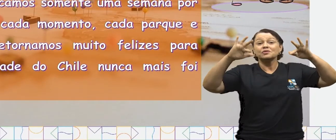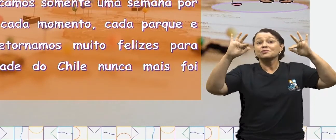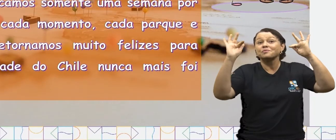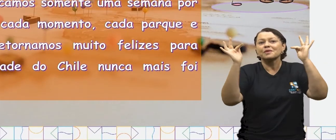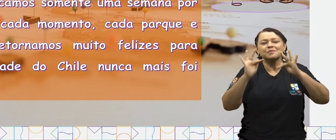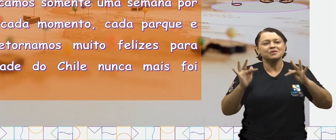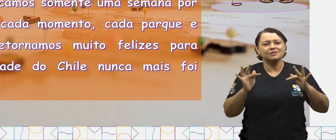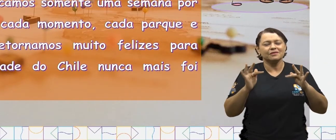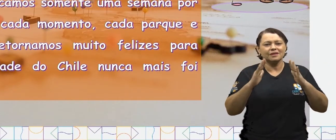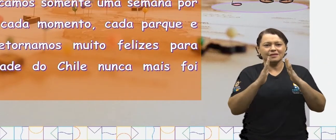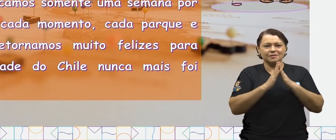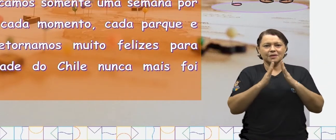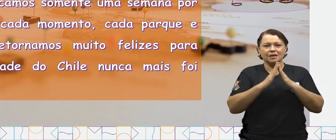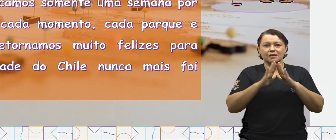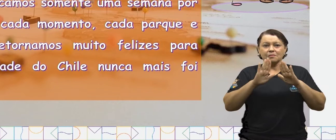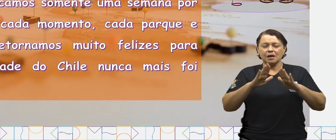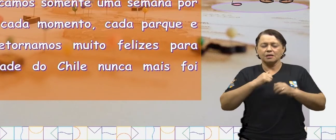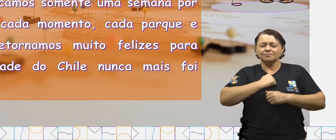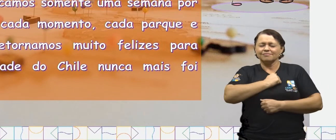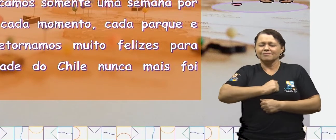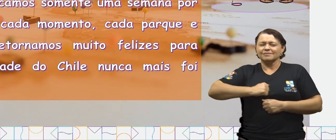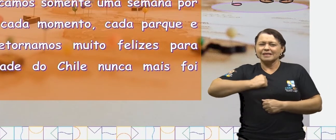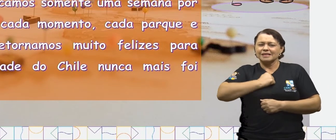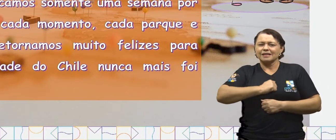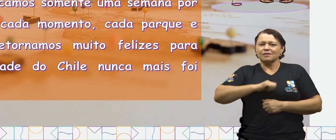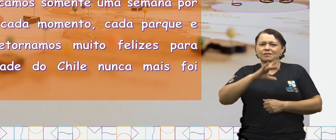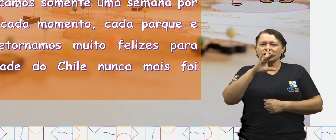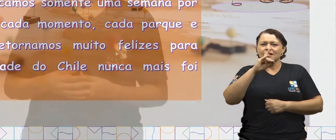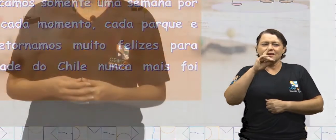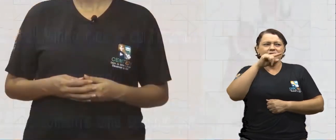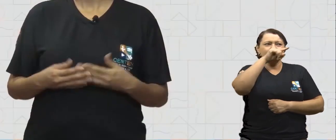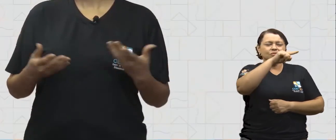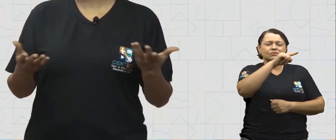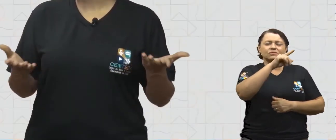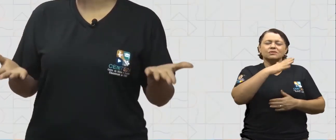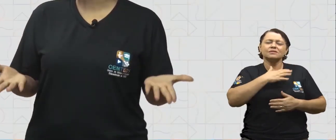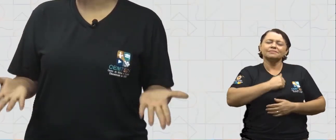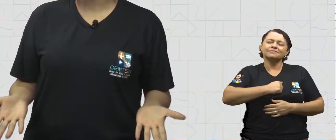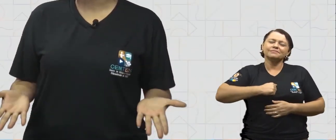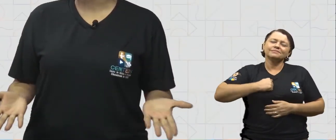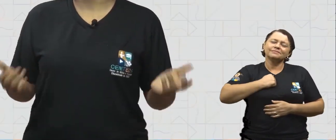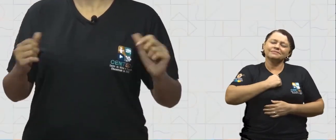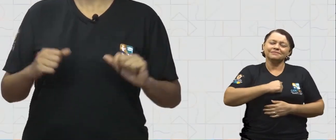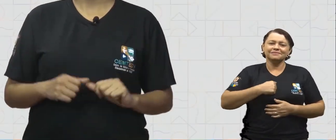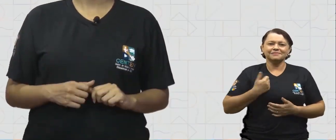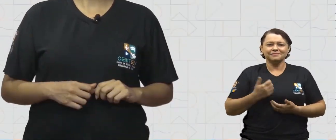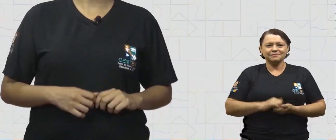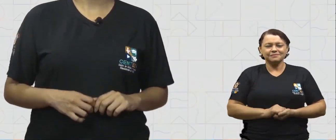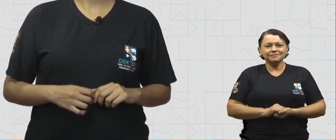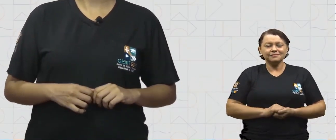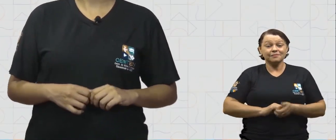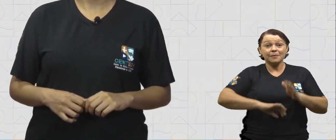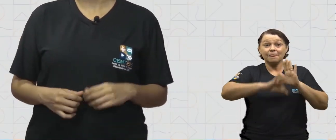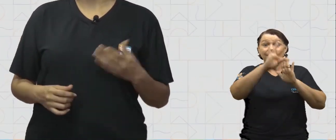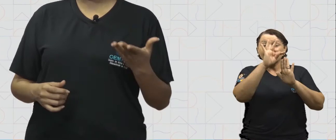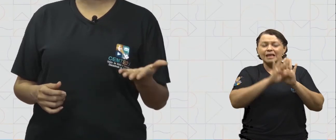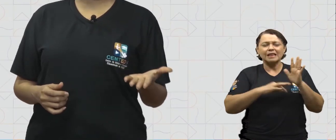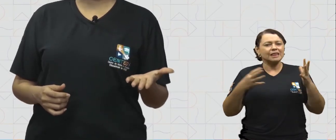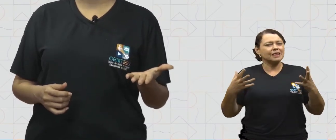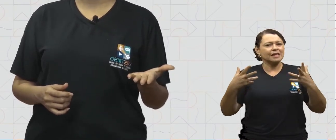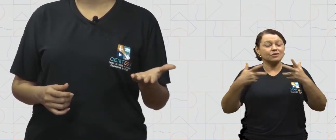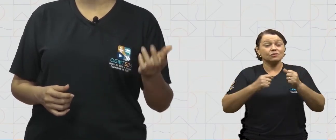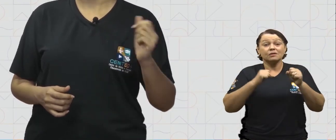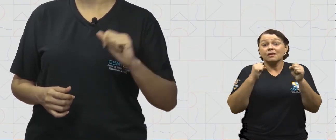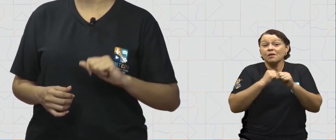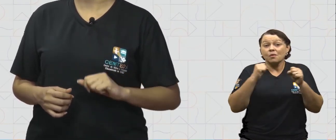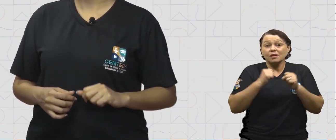para casa, mas a saudade do Chile nunca mais foi embora. Que texto lindo! Eu adorei o resultado. E